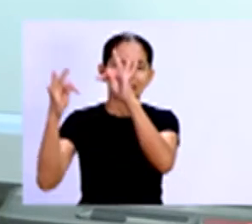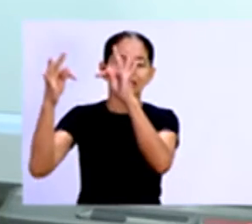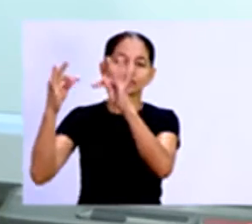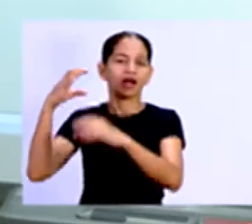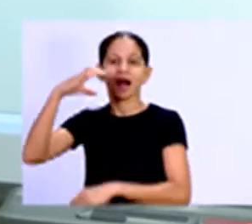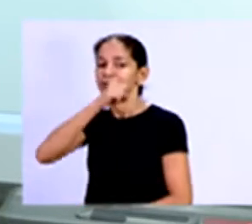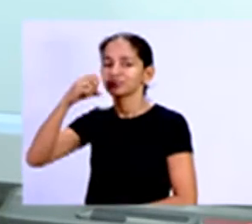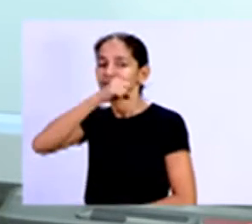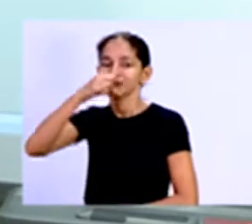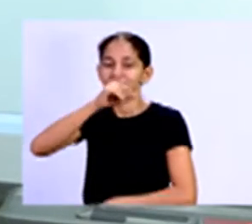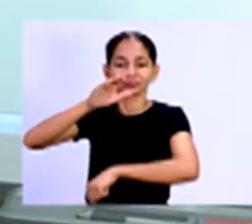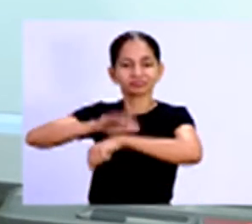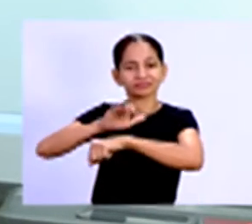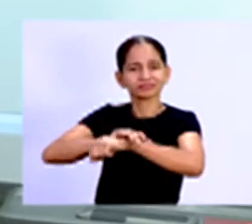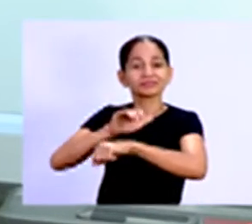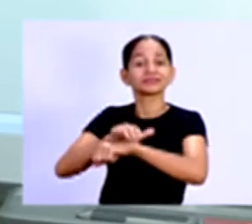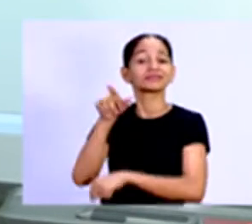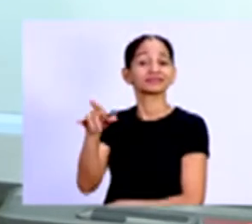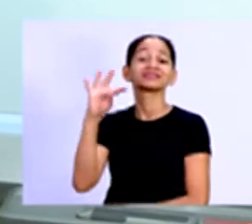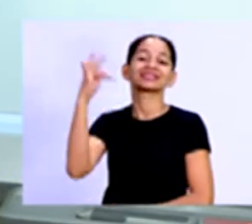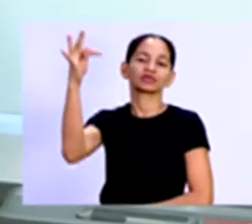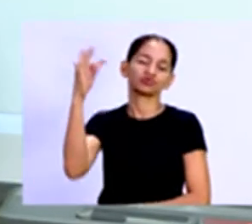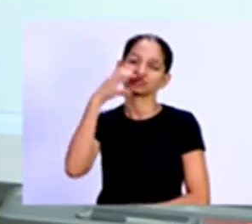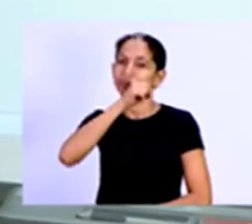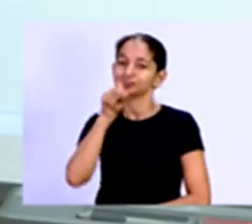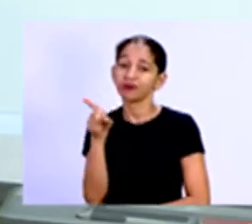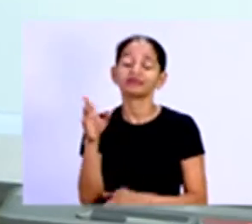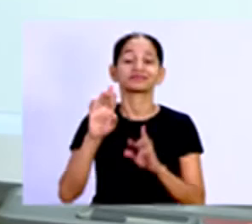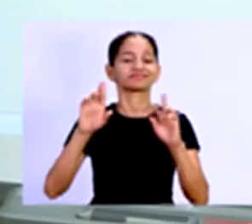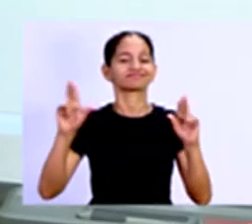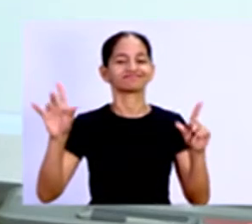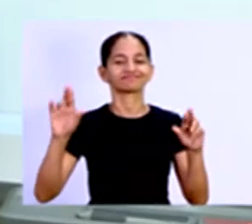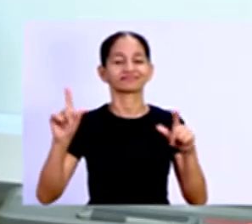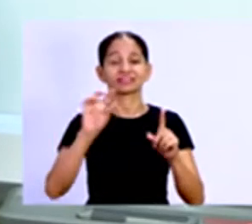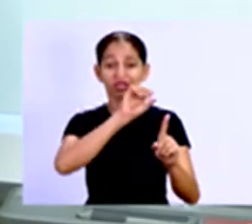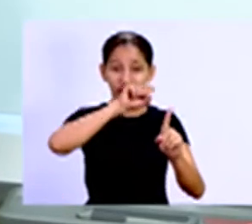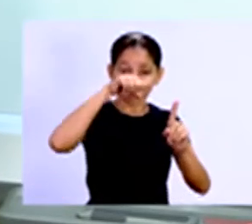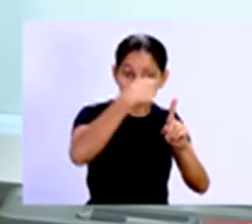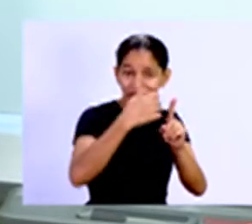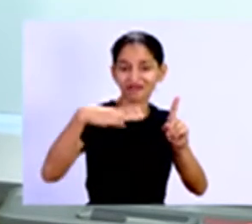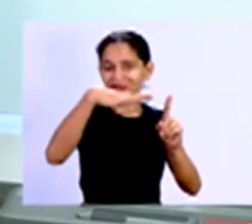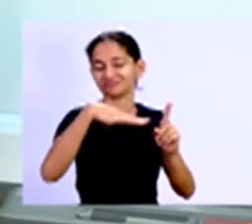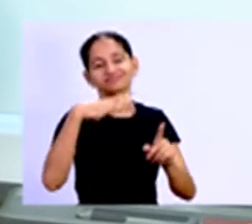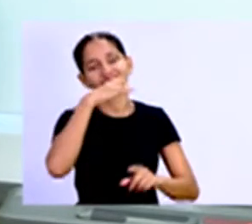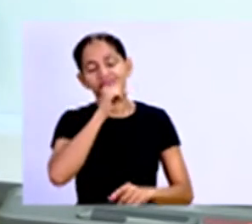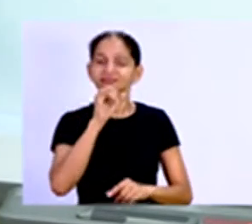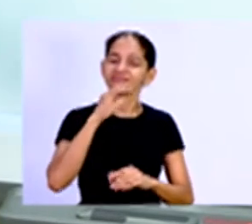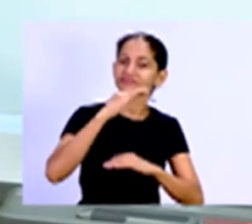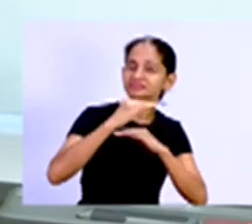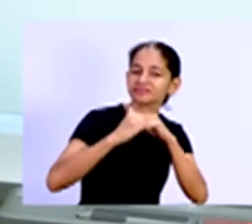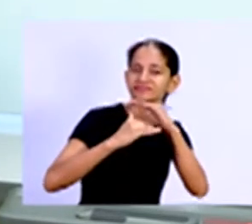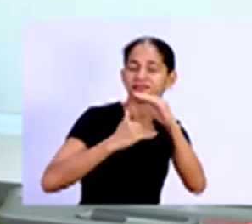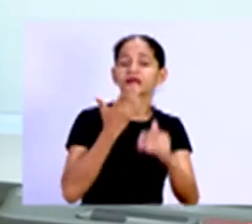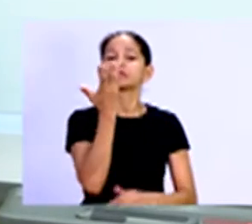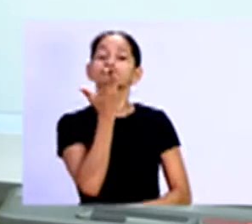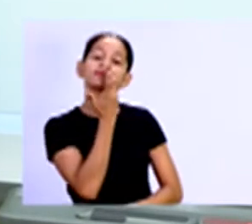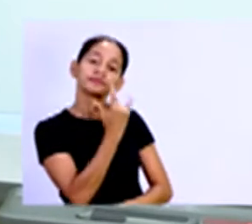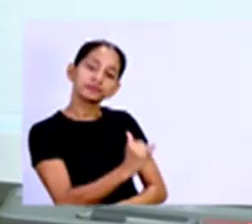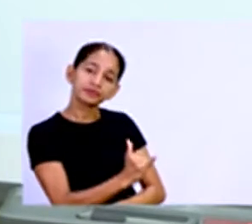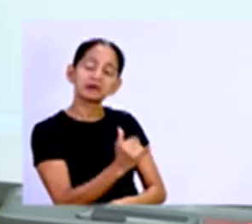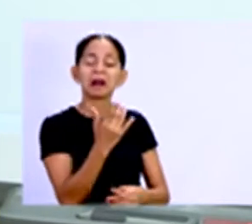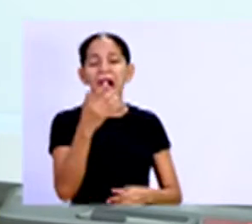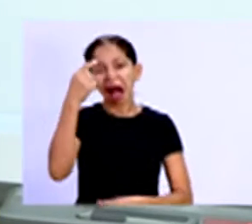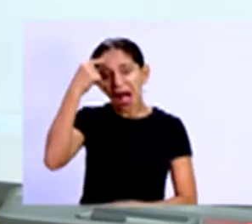mudança constante e muito rápida. Mas, quando a gente pensa em sociedade, a gente vai ver assim, que muitas coisas, quando eu era criança, eu era